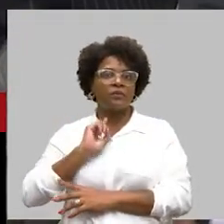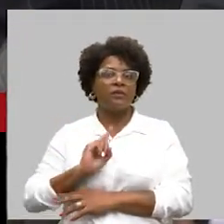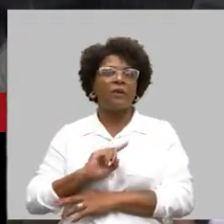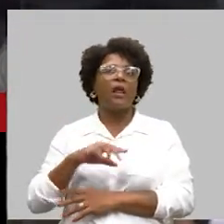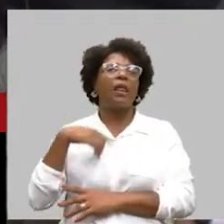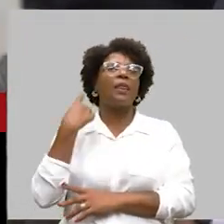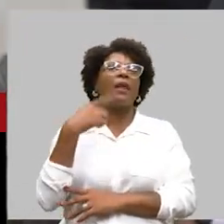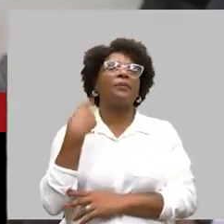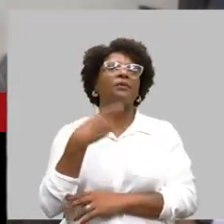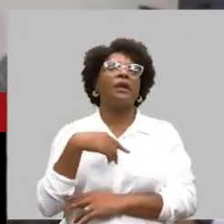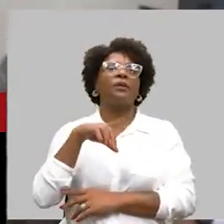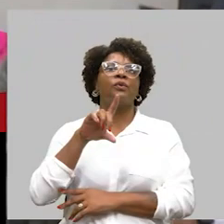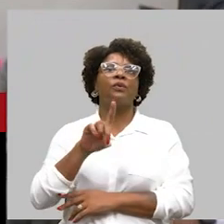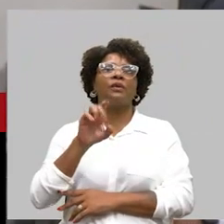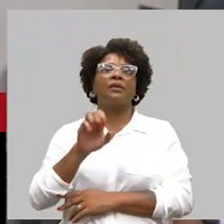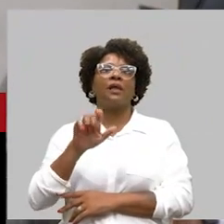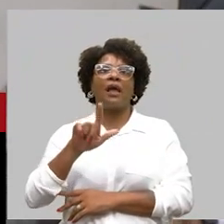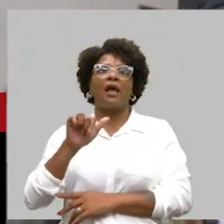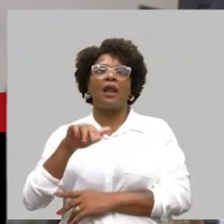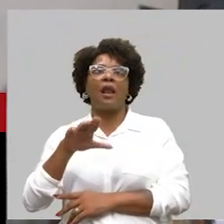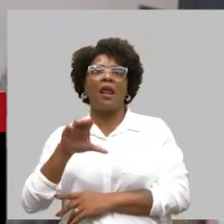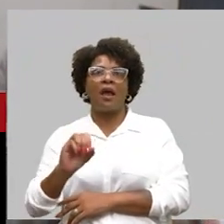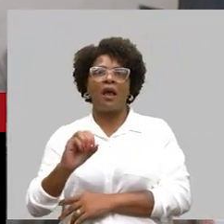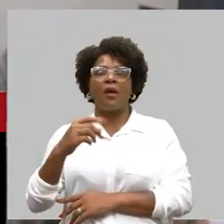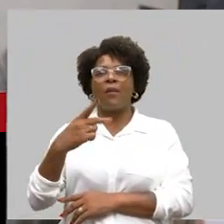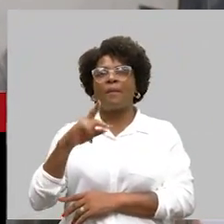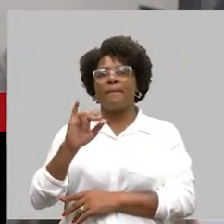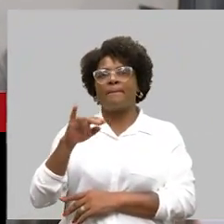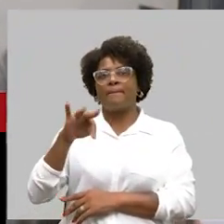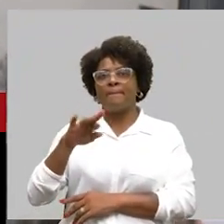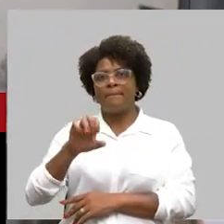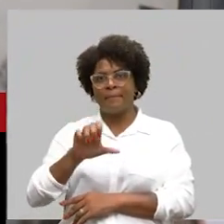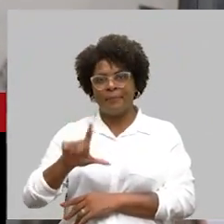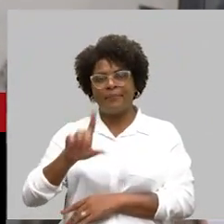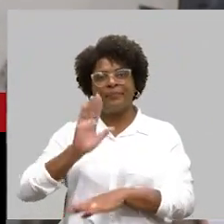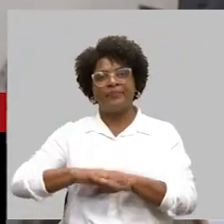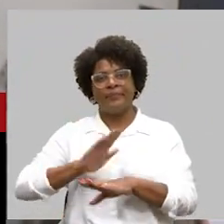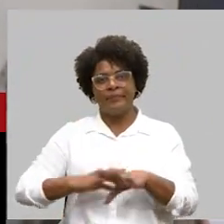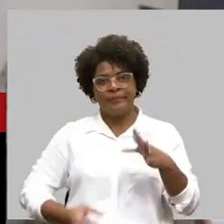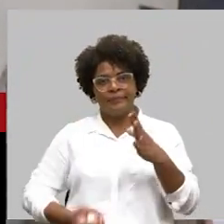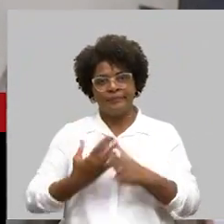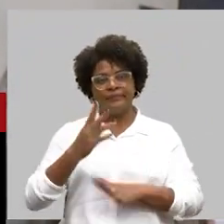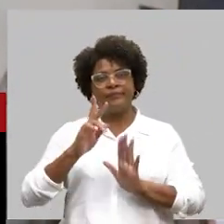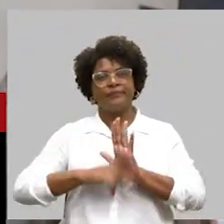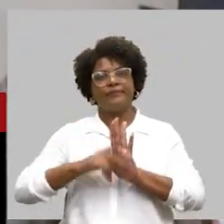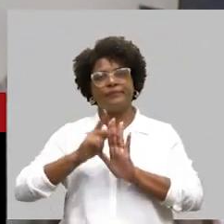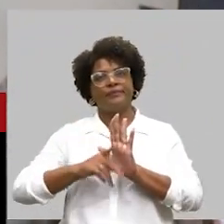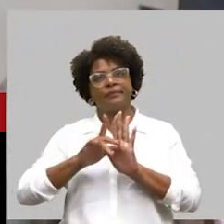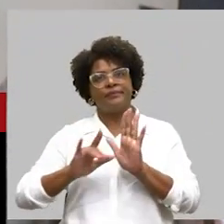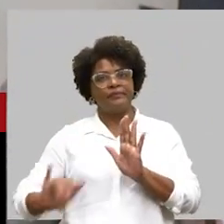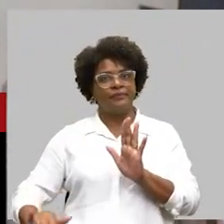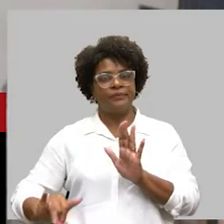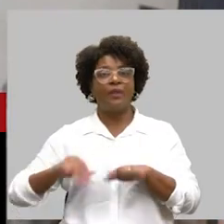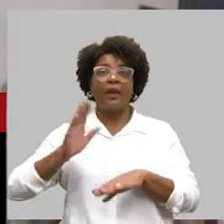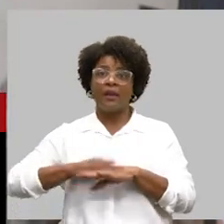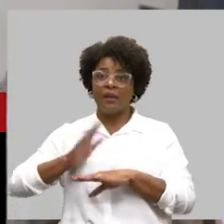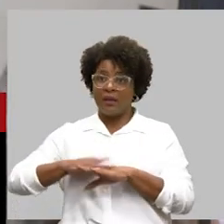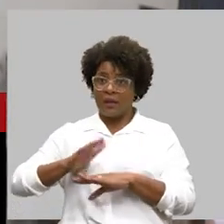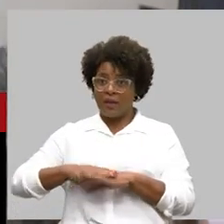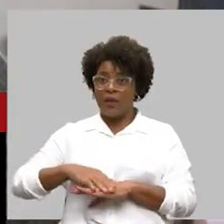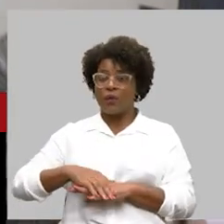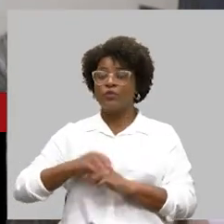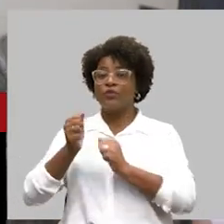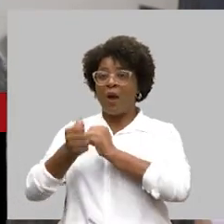projeto de lei que está nesse momento na comissão de Educação Ciência e Tecnologia e eu sou a relatora deste